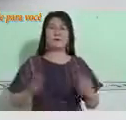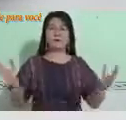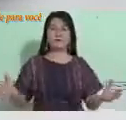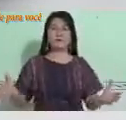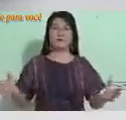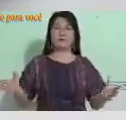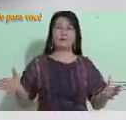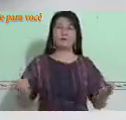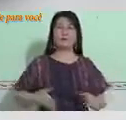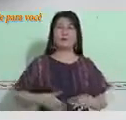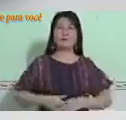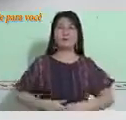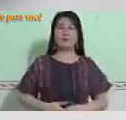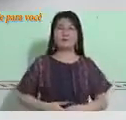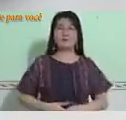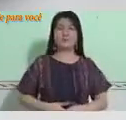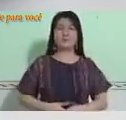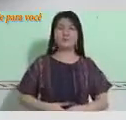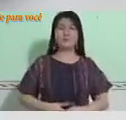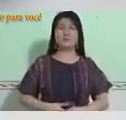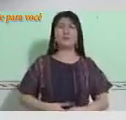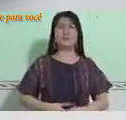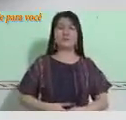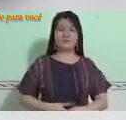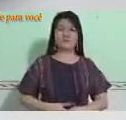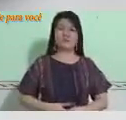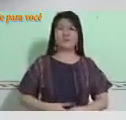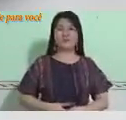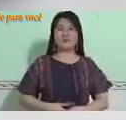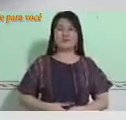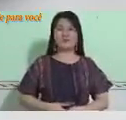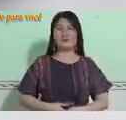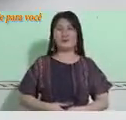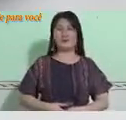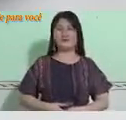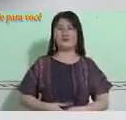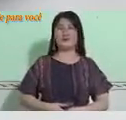vírgula, preferindo alimentos com baixo índice glicêmico.